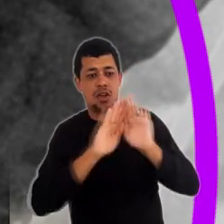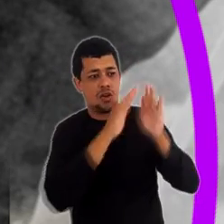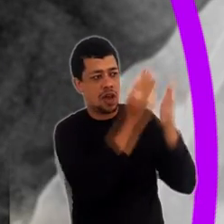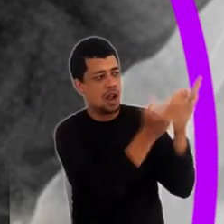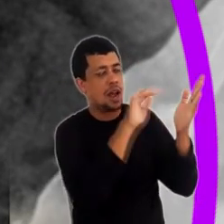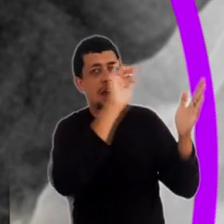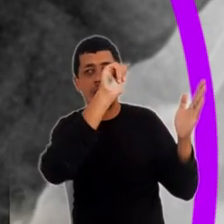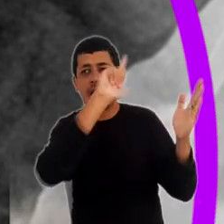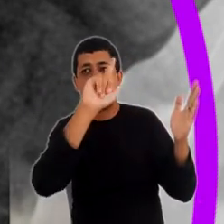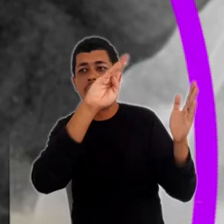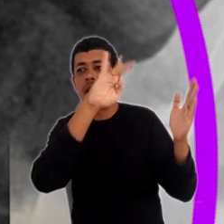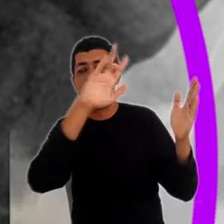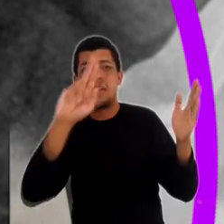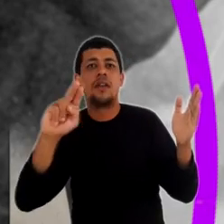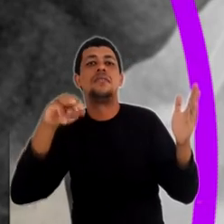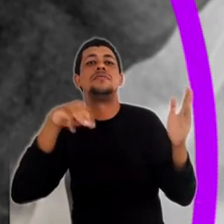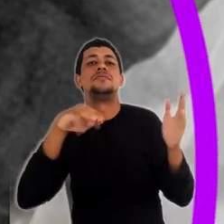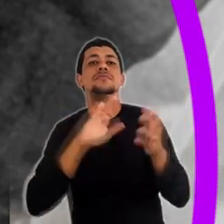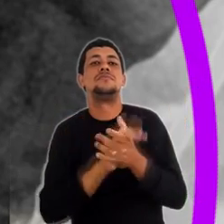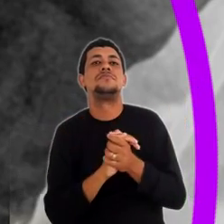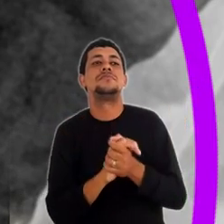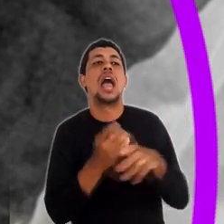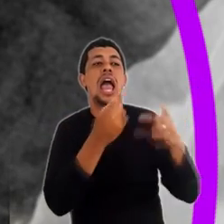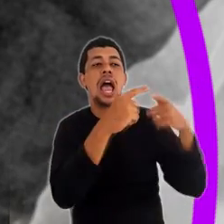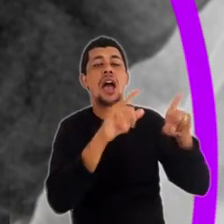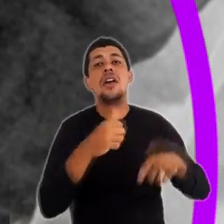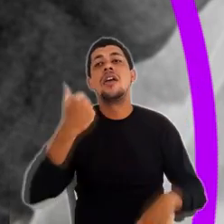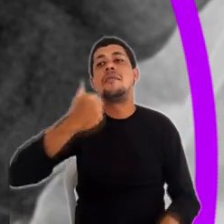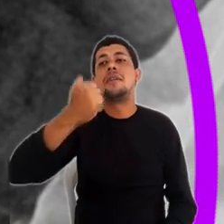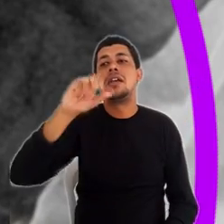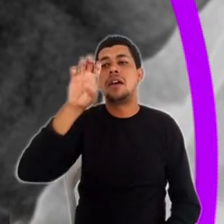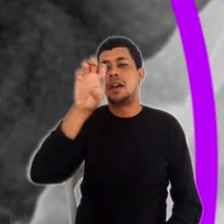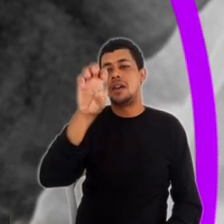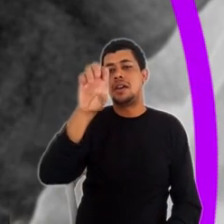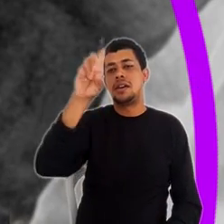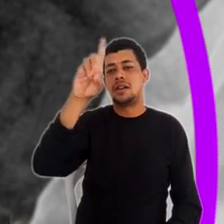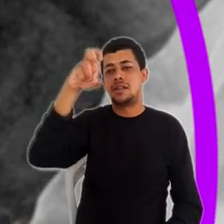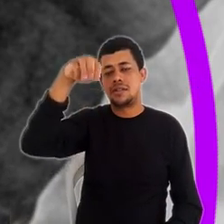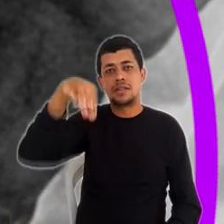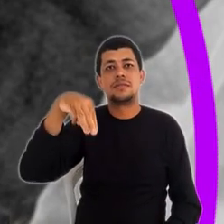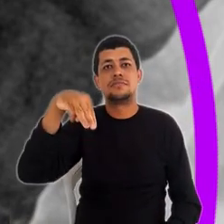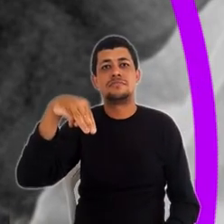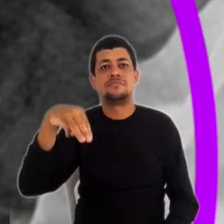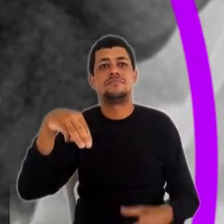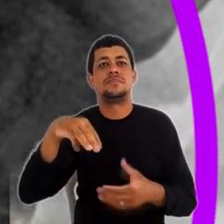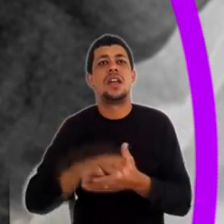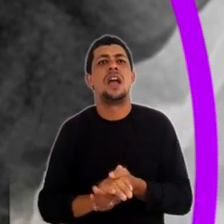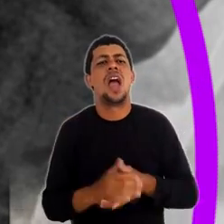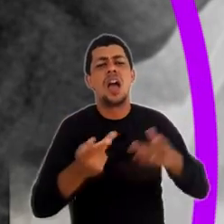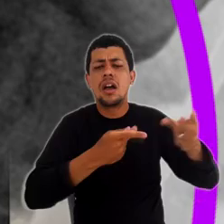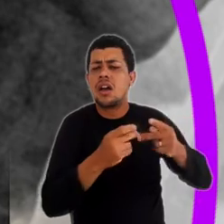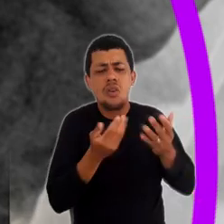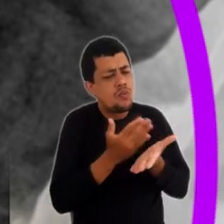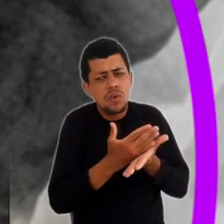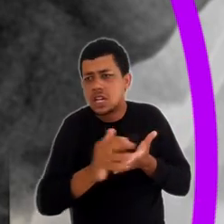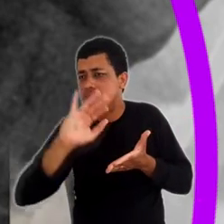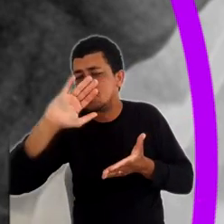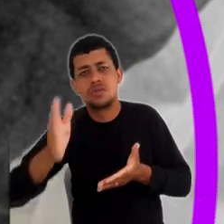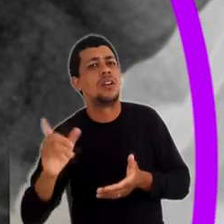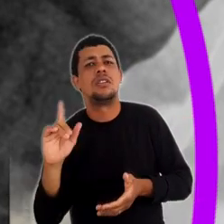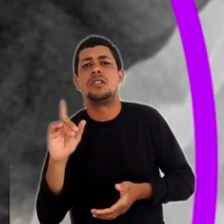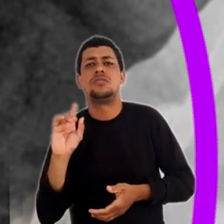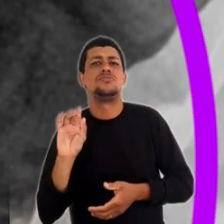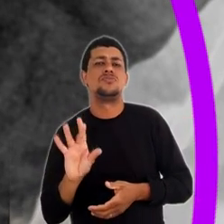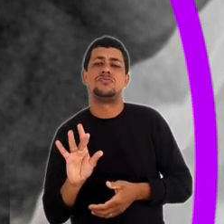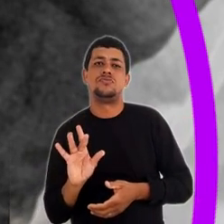primeira, por isso que ela se chama Éden, né? Que é o início de tudo. Então, o projeto está só começando mesmo. Esse é só o início mesmo do nosso sonho,